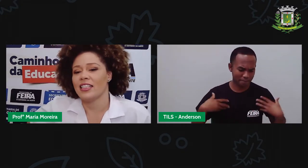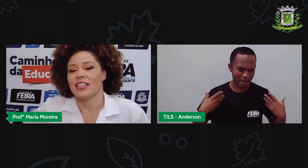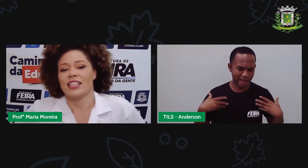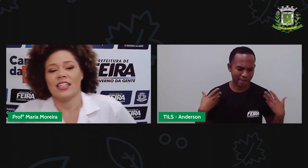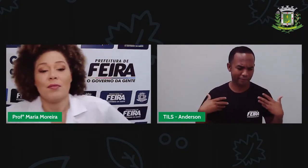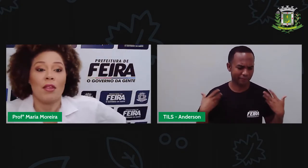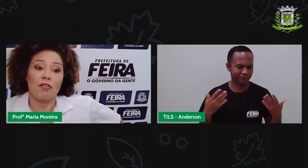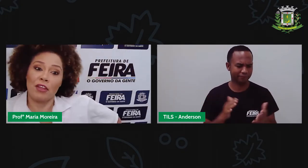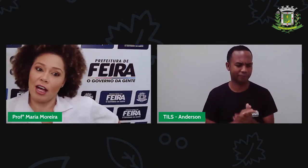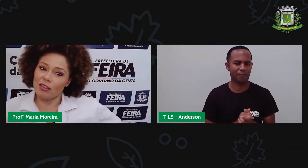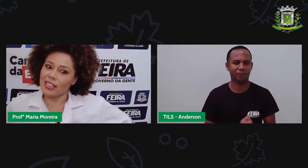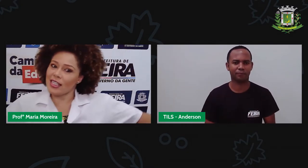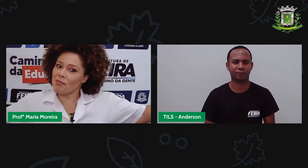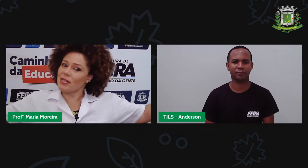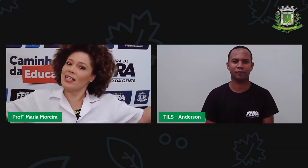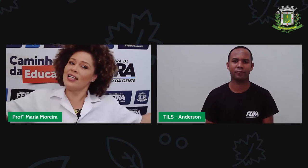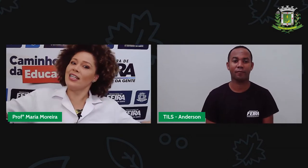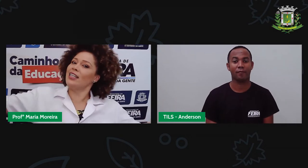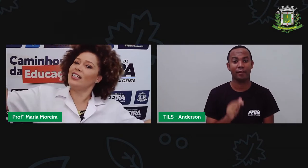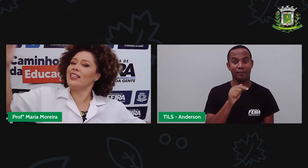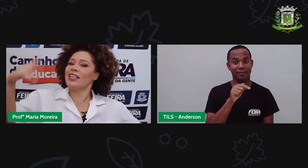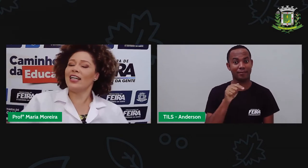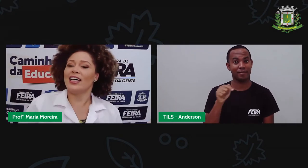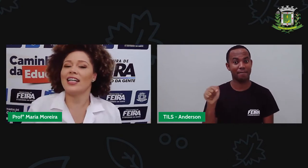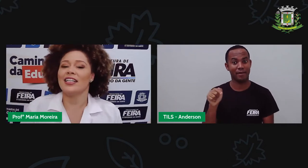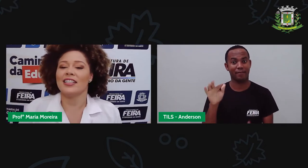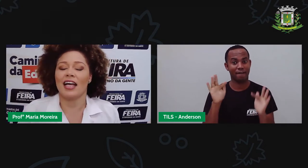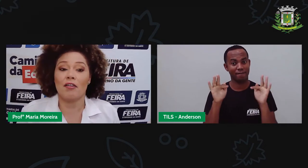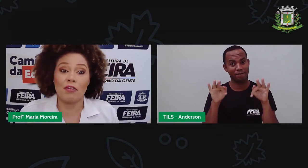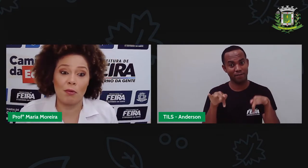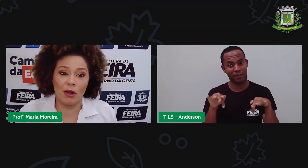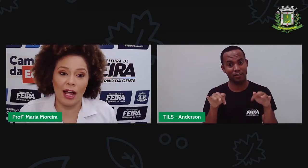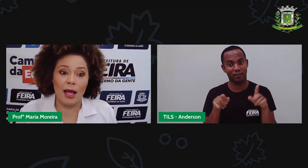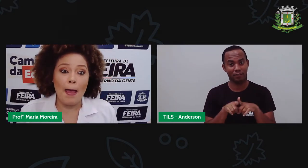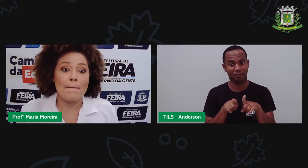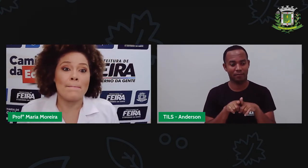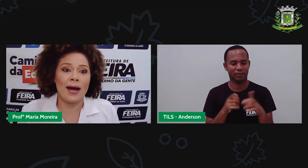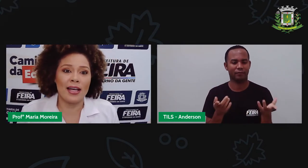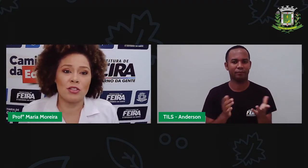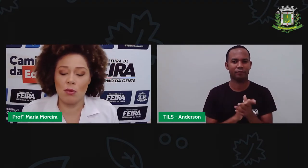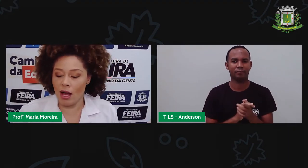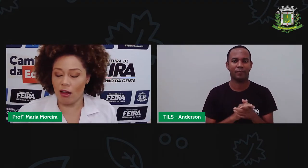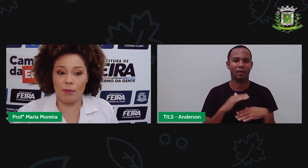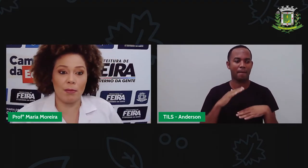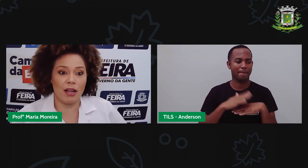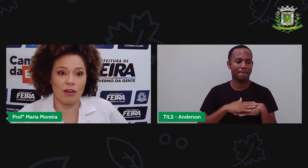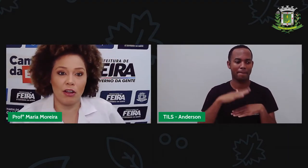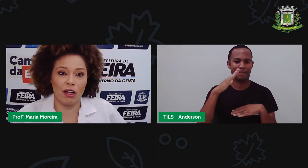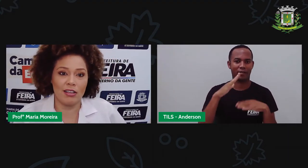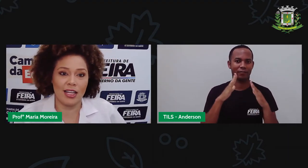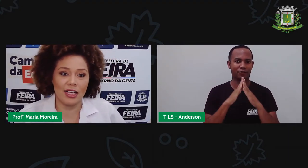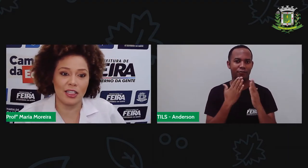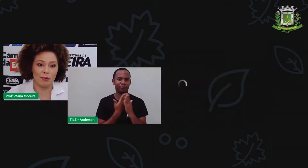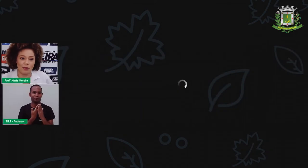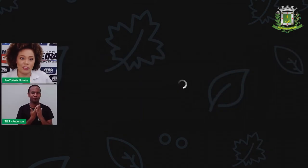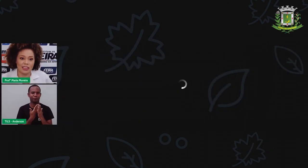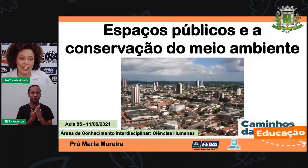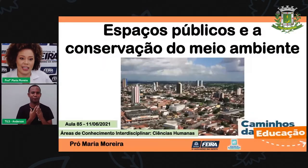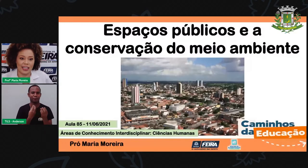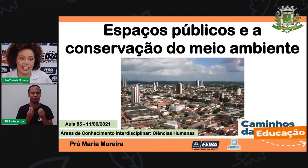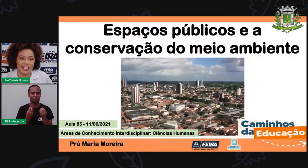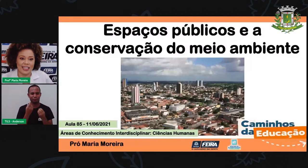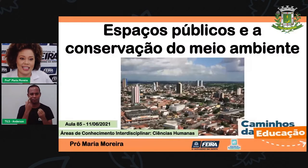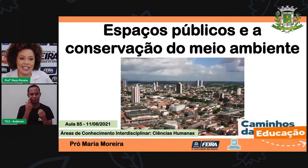final da semana, né? Vamos lá? Mais uma aula, para a Maria vai colocar o slide aqui para